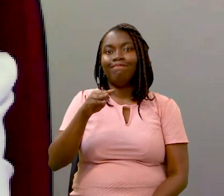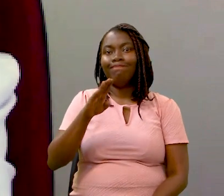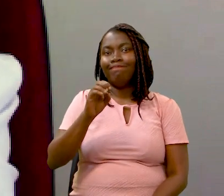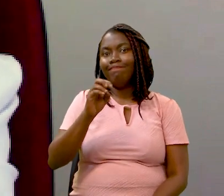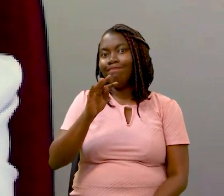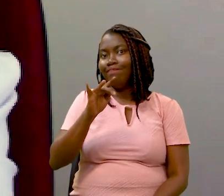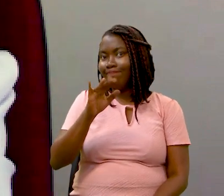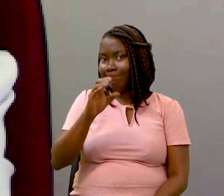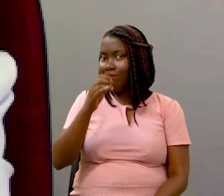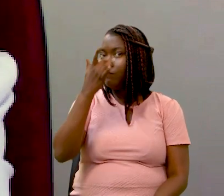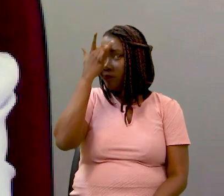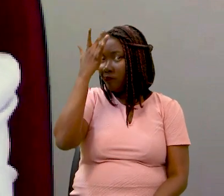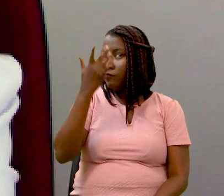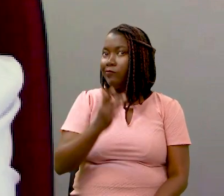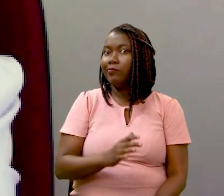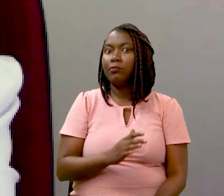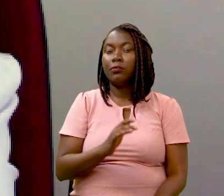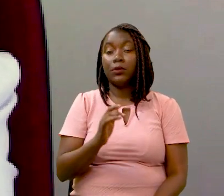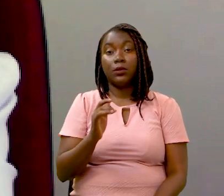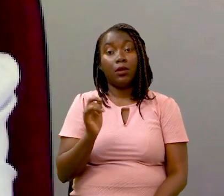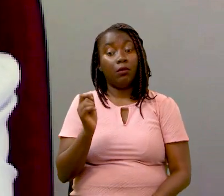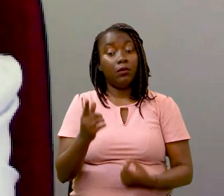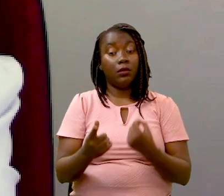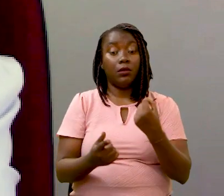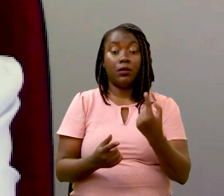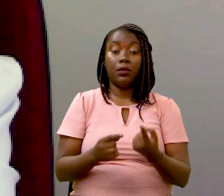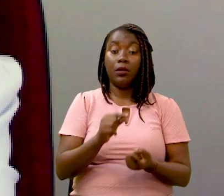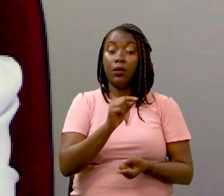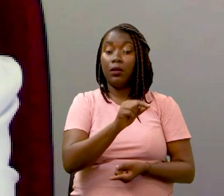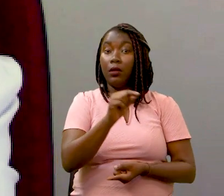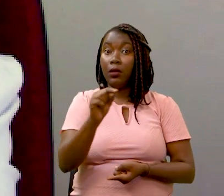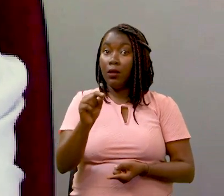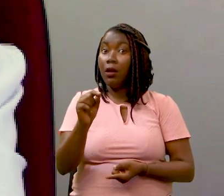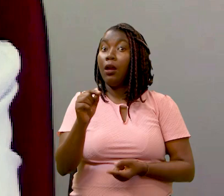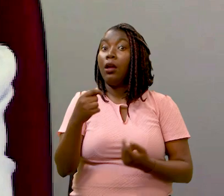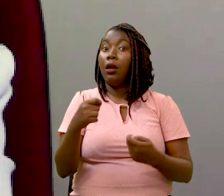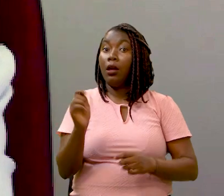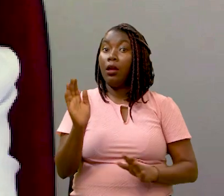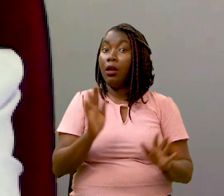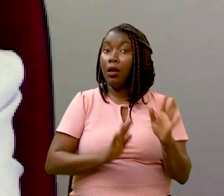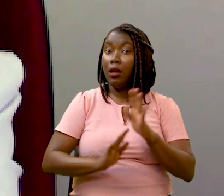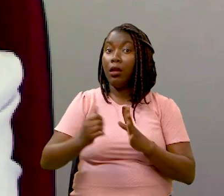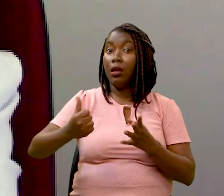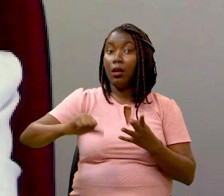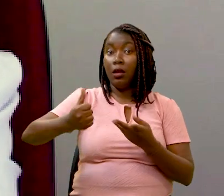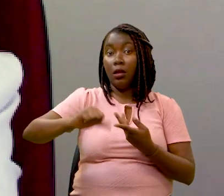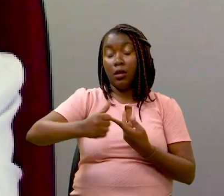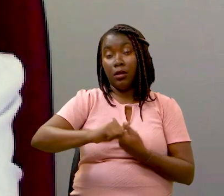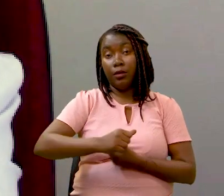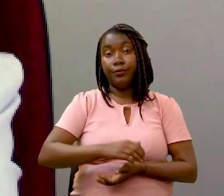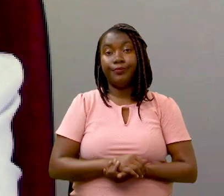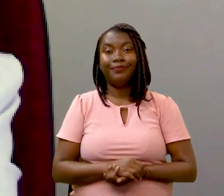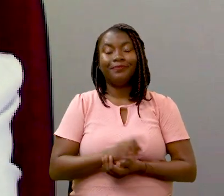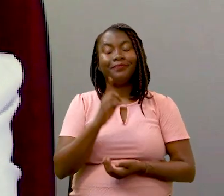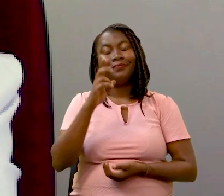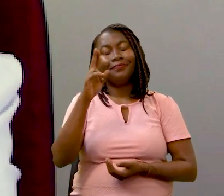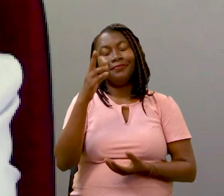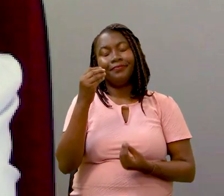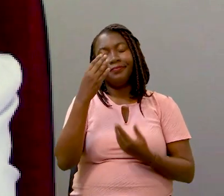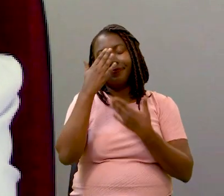pró-trombótico e facilitar a trombose. Então, são situações que precisam ser cuidadas e